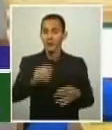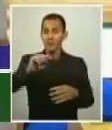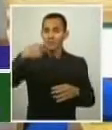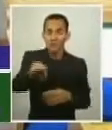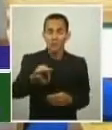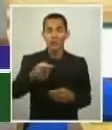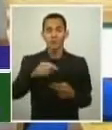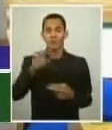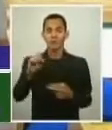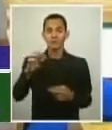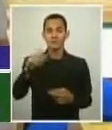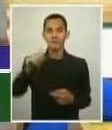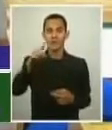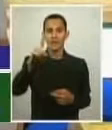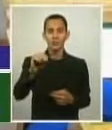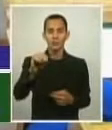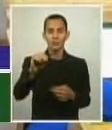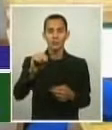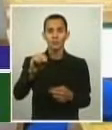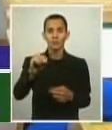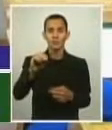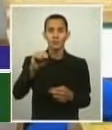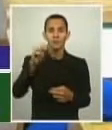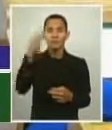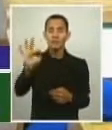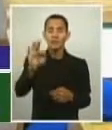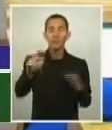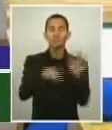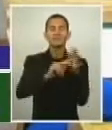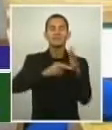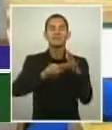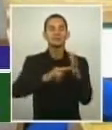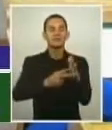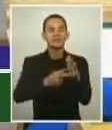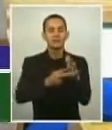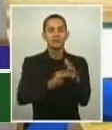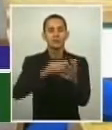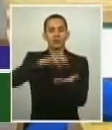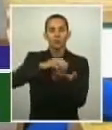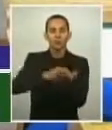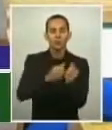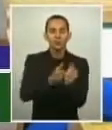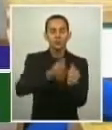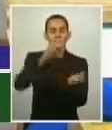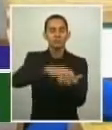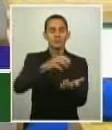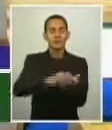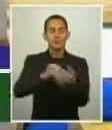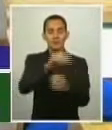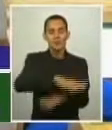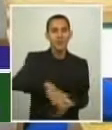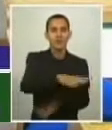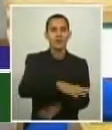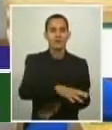pouco o estado no regime francês era sinônimo de é segmento da sociedade